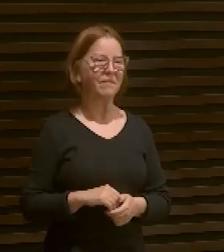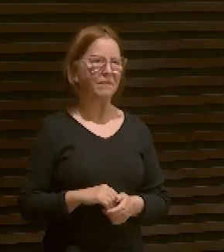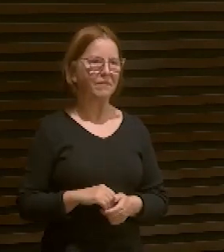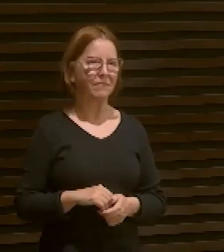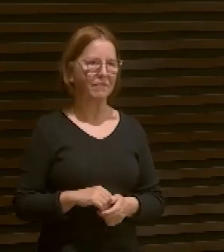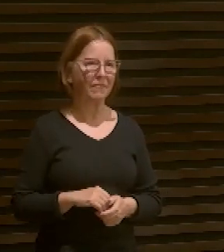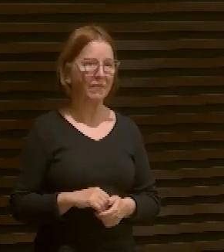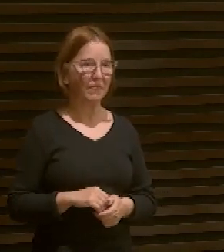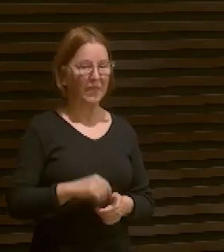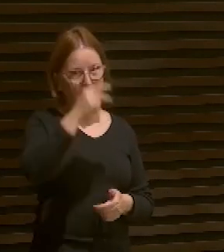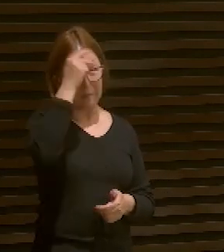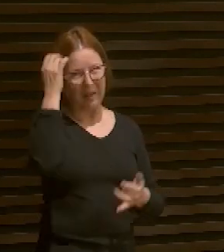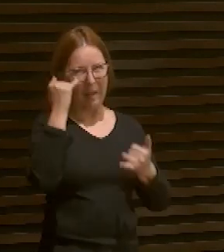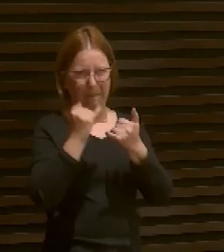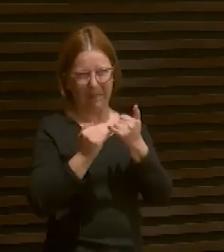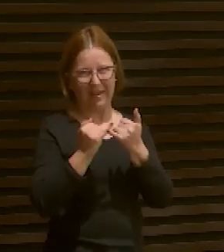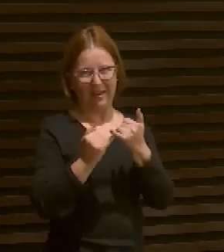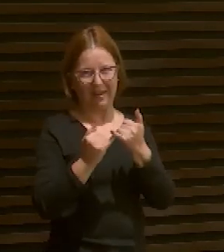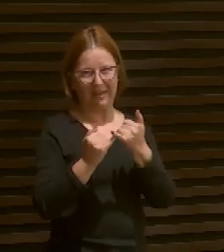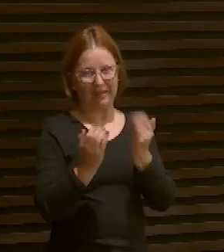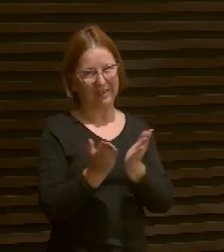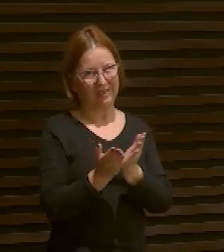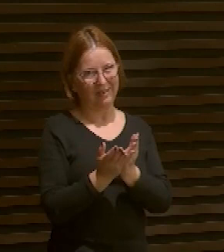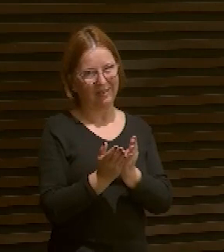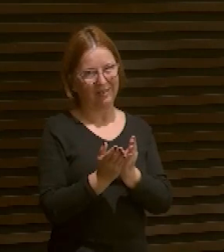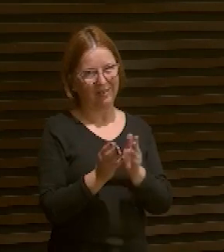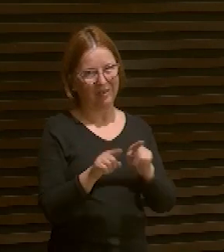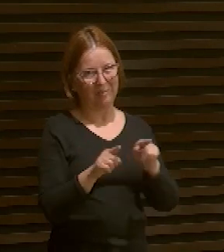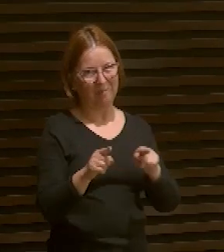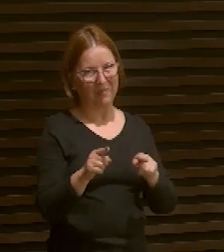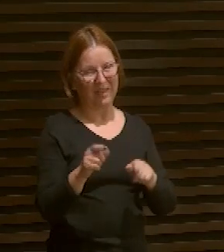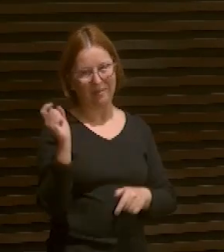É aquele que parece, mas não é.